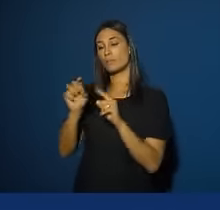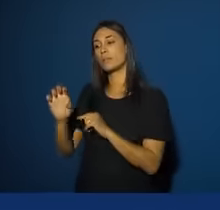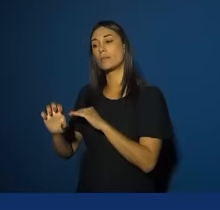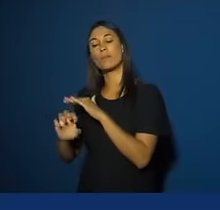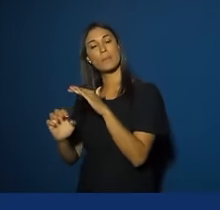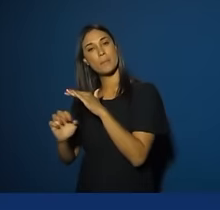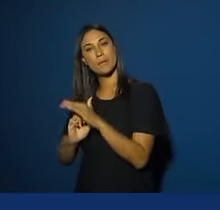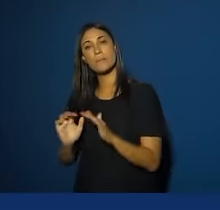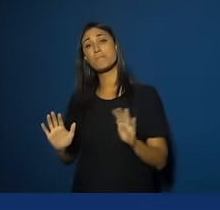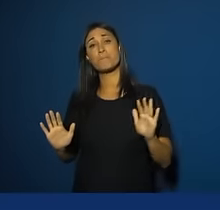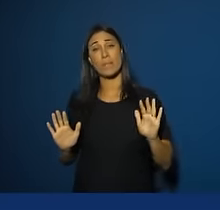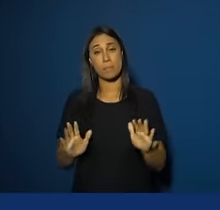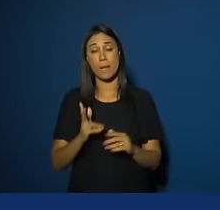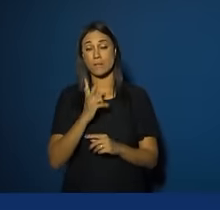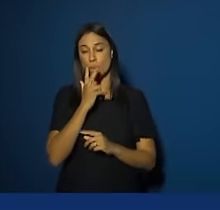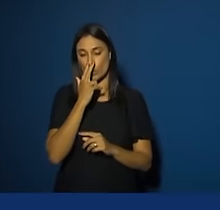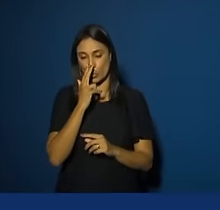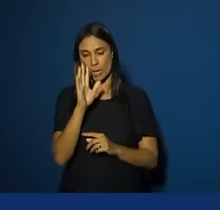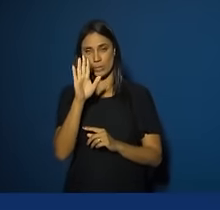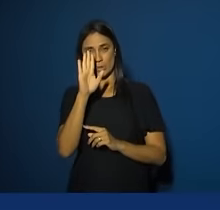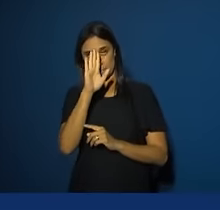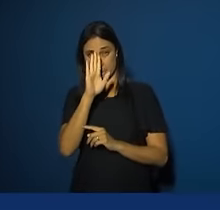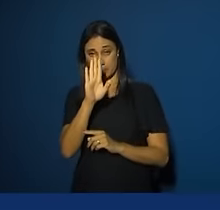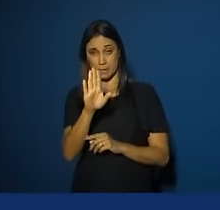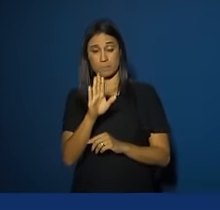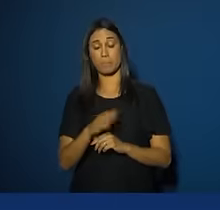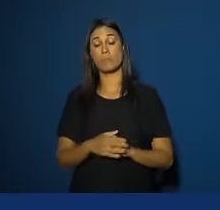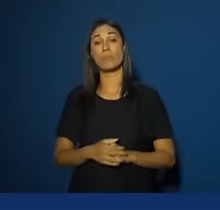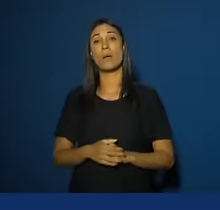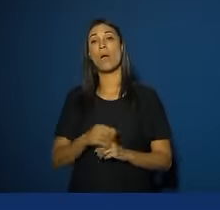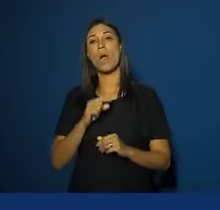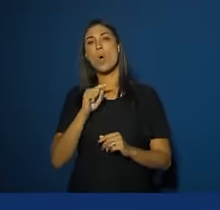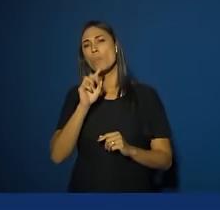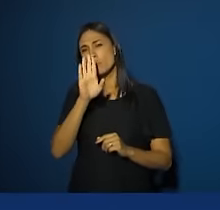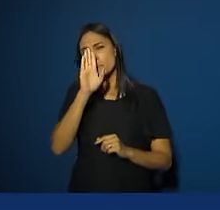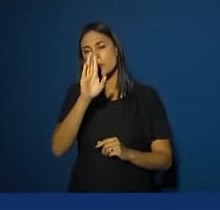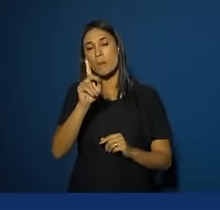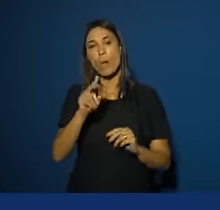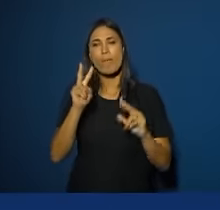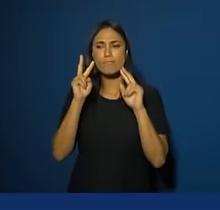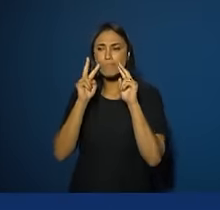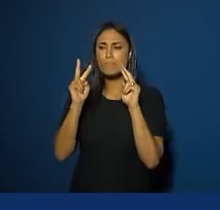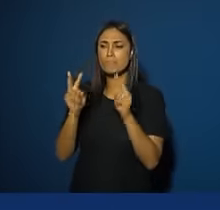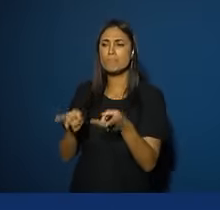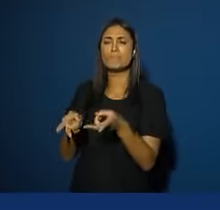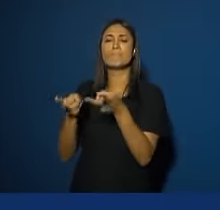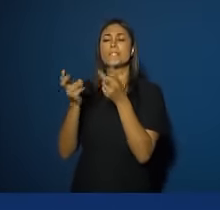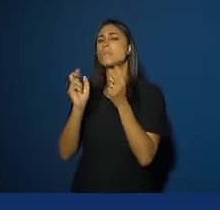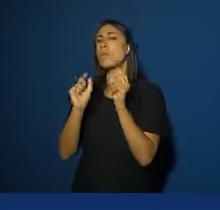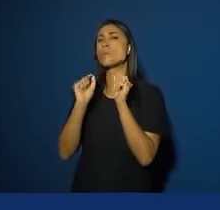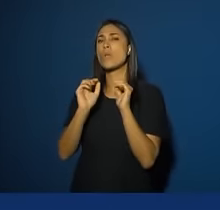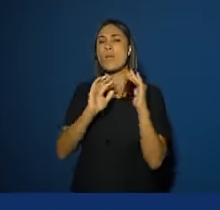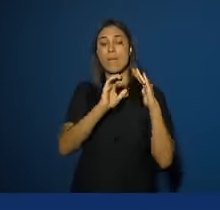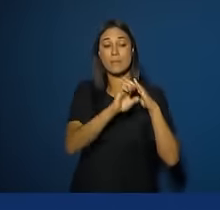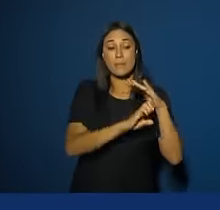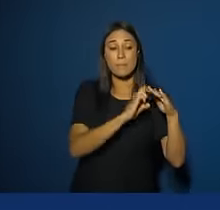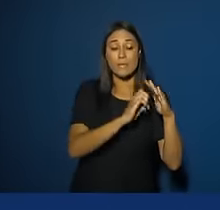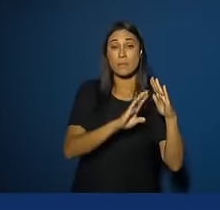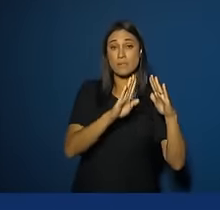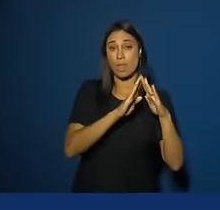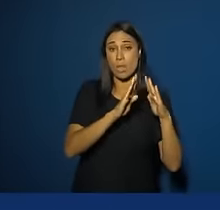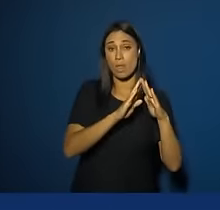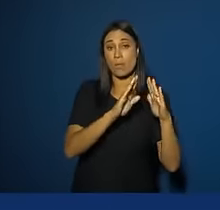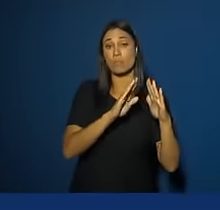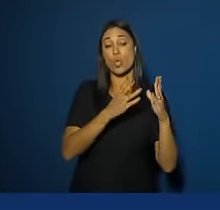aqui, Fabi, eu acho que o principal ponto, eu acho que é olhar bem as empresas domésticas de qualidade.